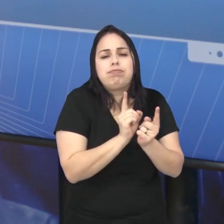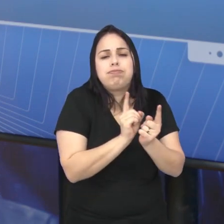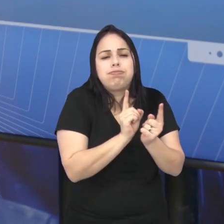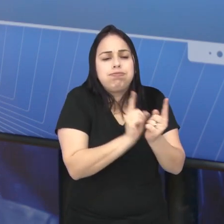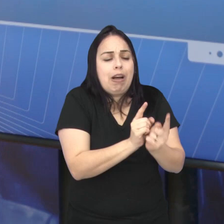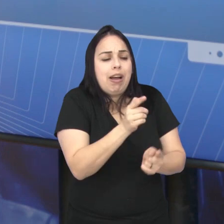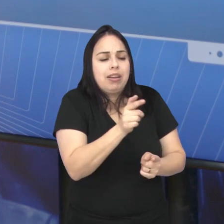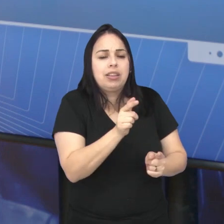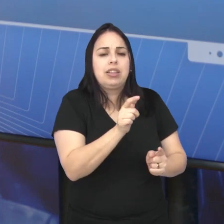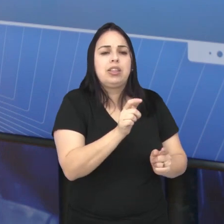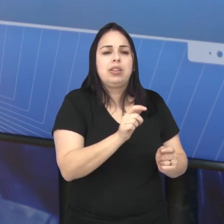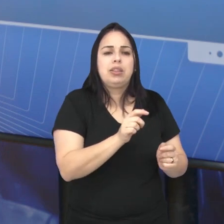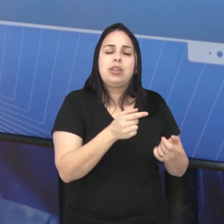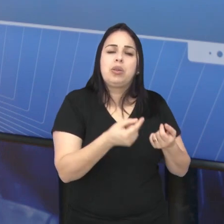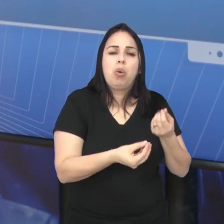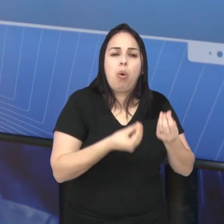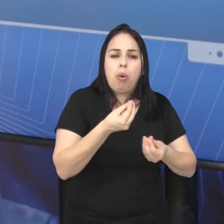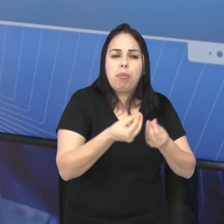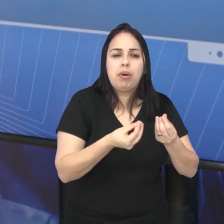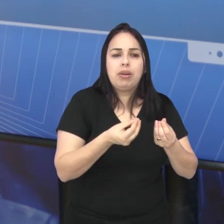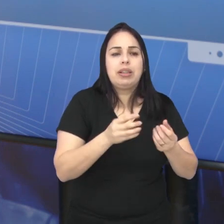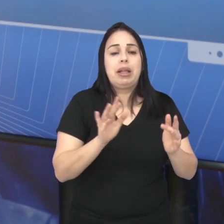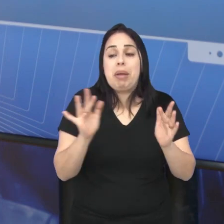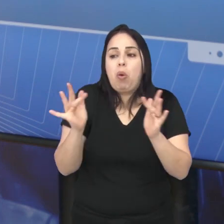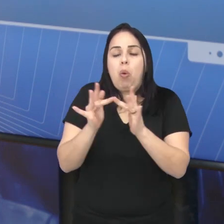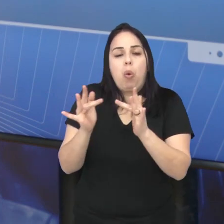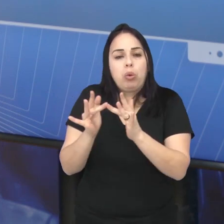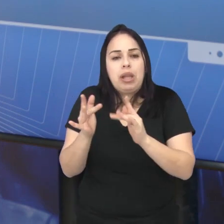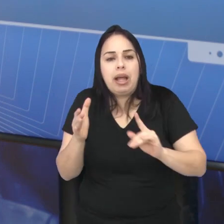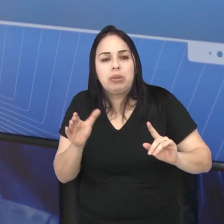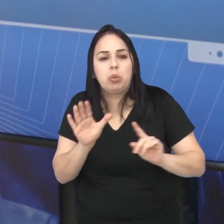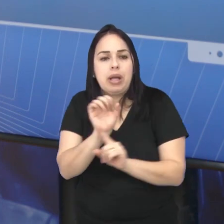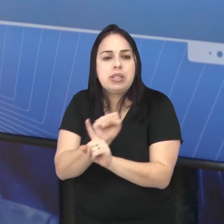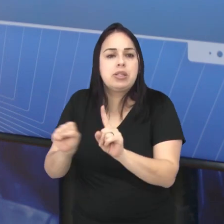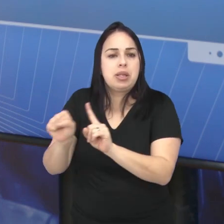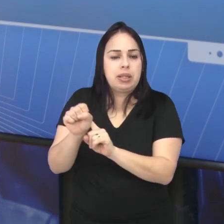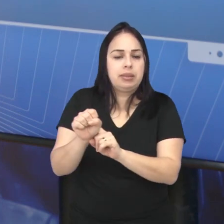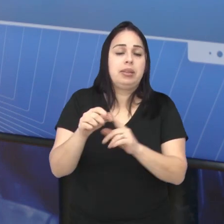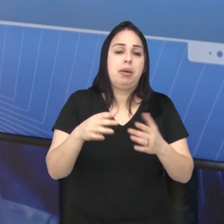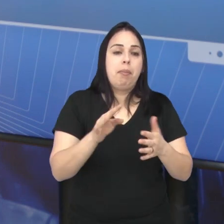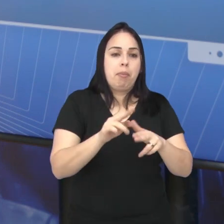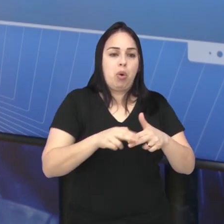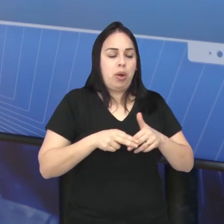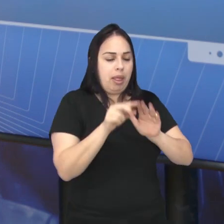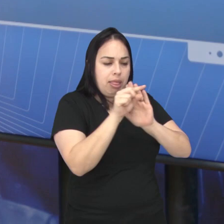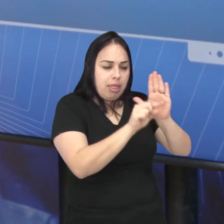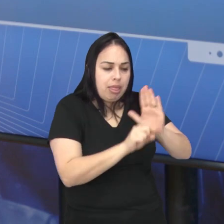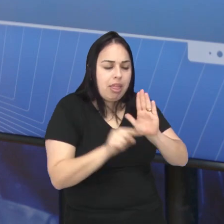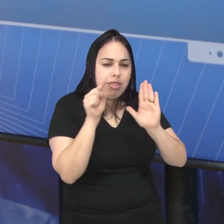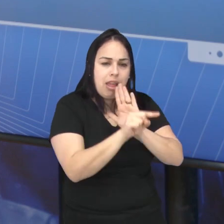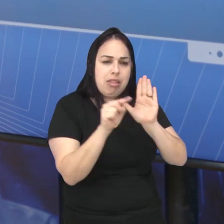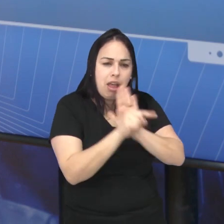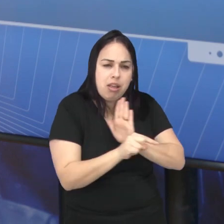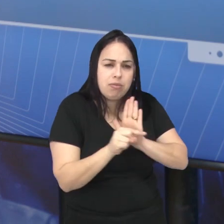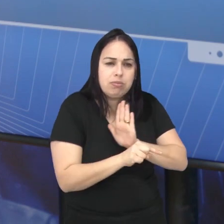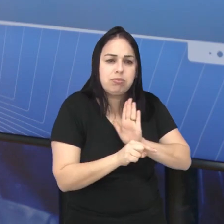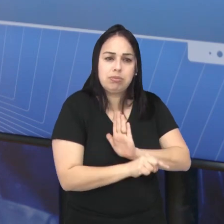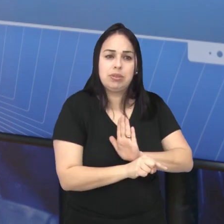como esse indivíduo ele está no meio social dele, né? E a partir desse PTS é